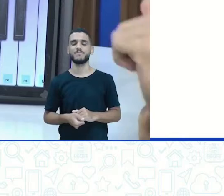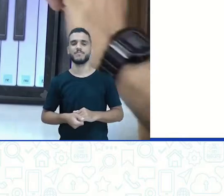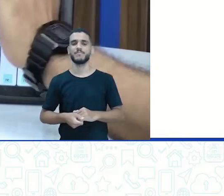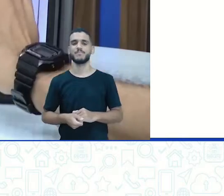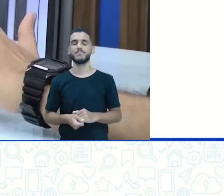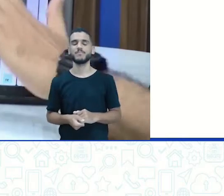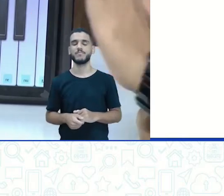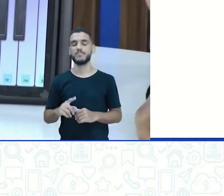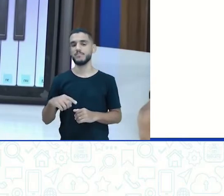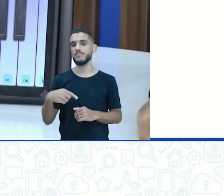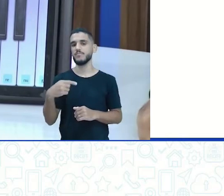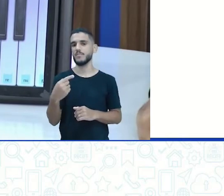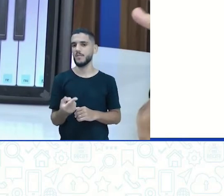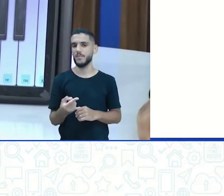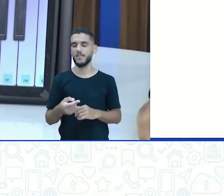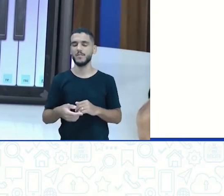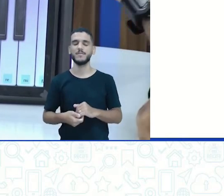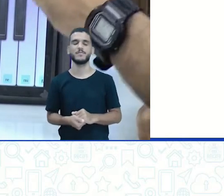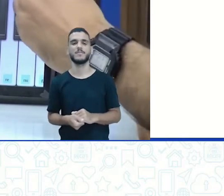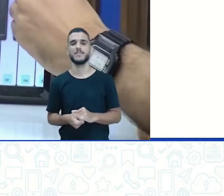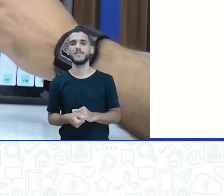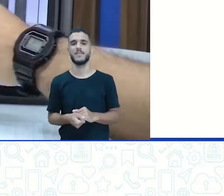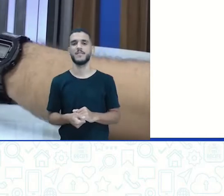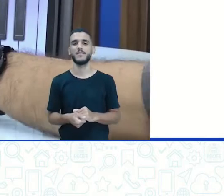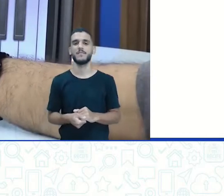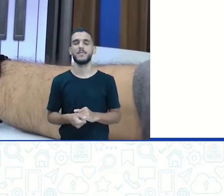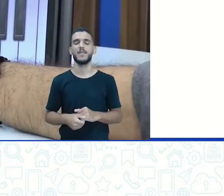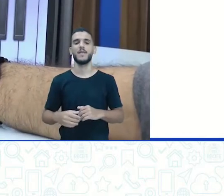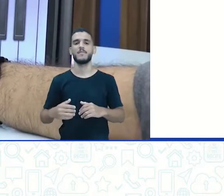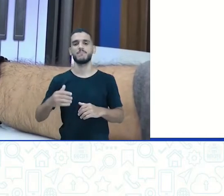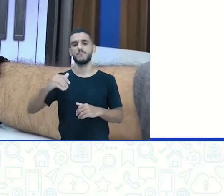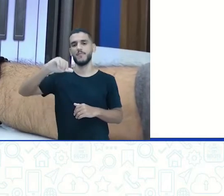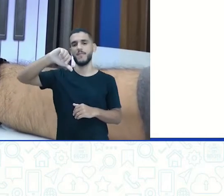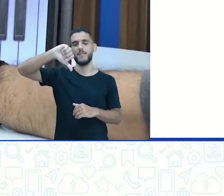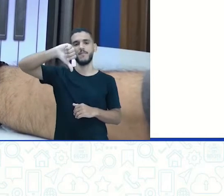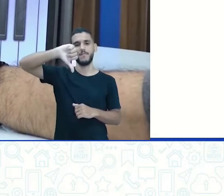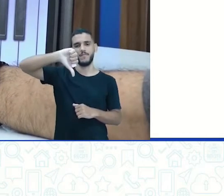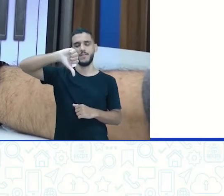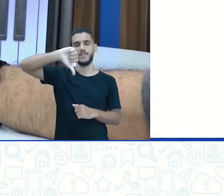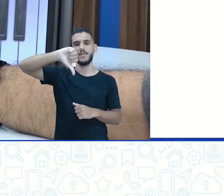Ó, depois dessa parte, você vai repetir o Fá. Dó,